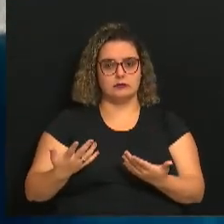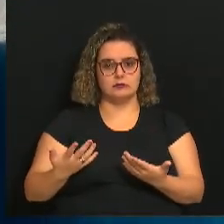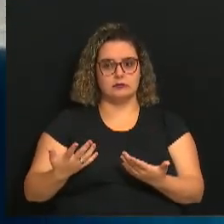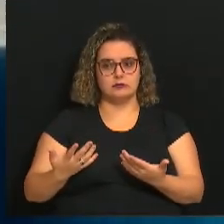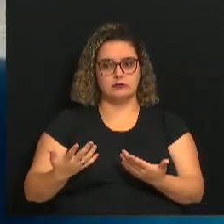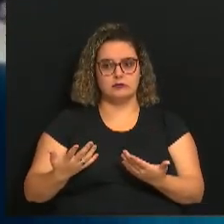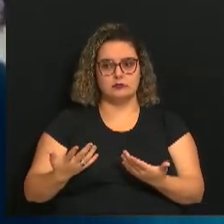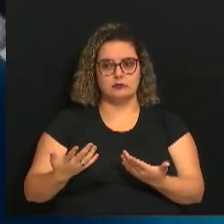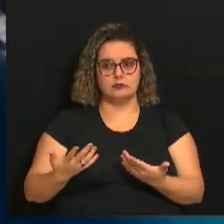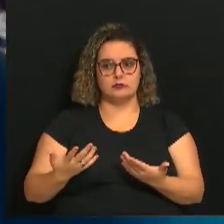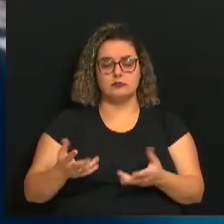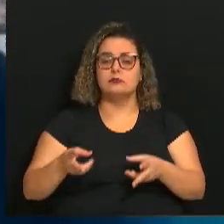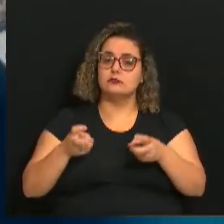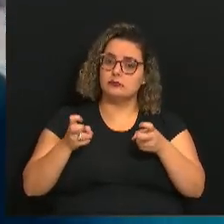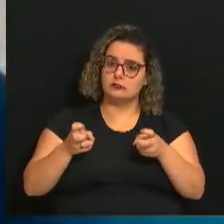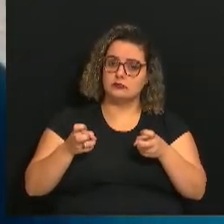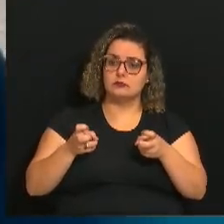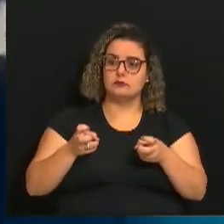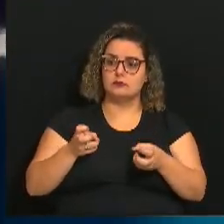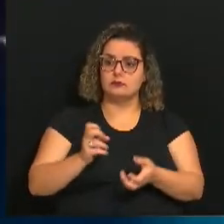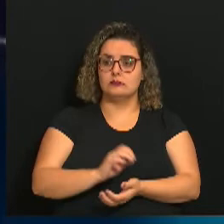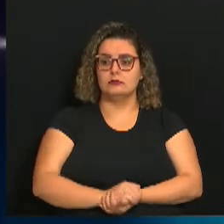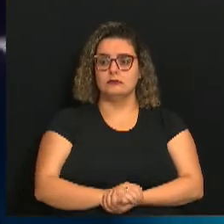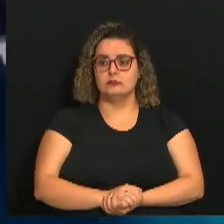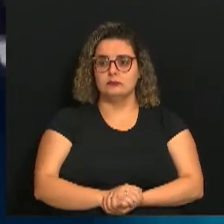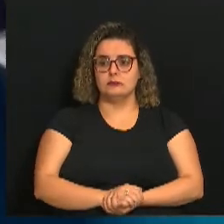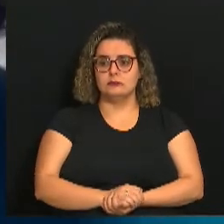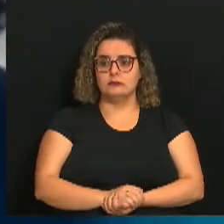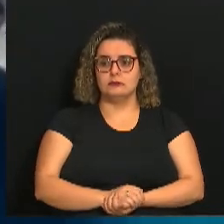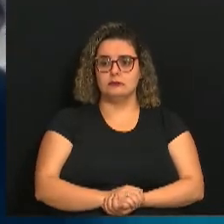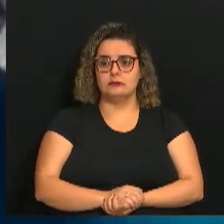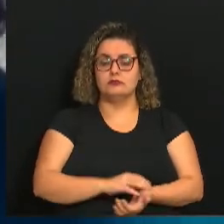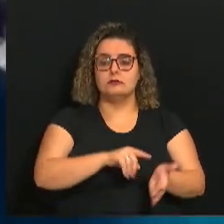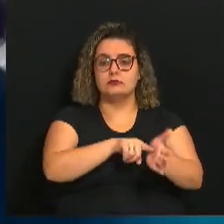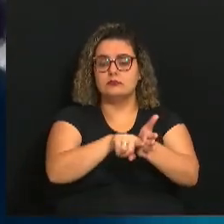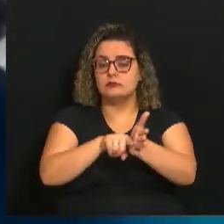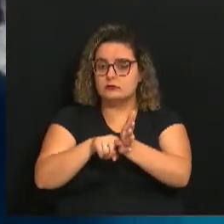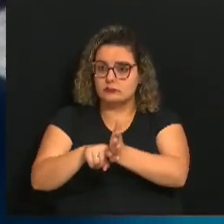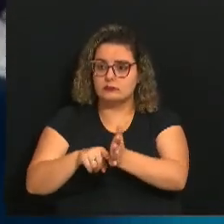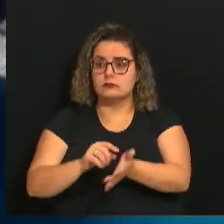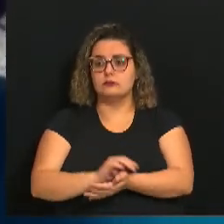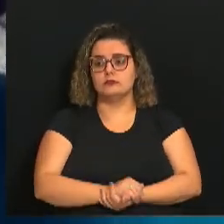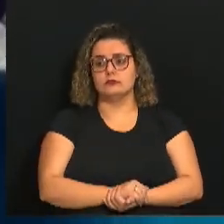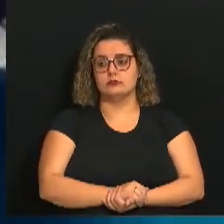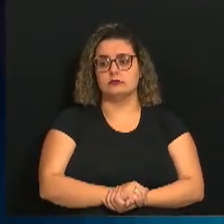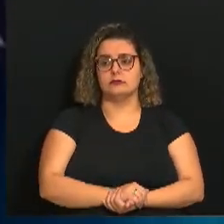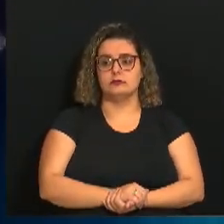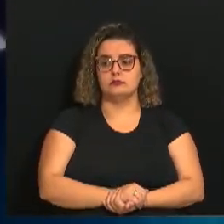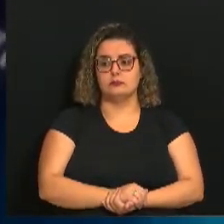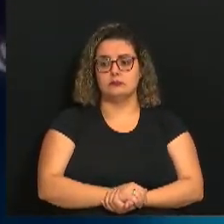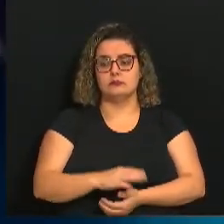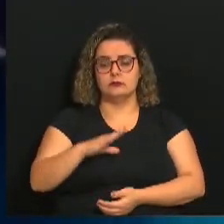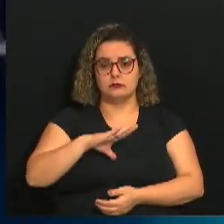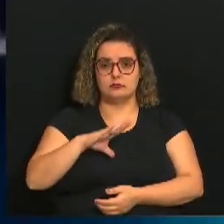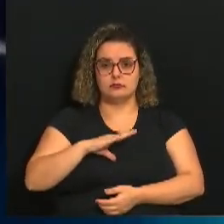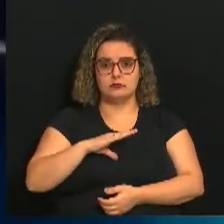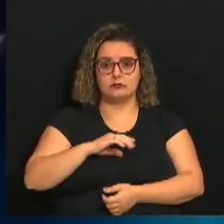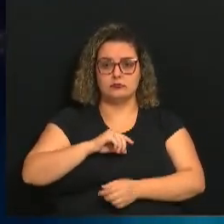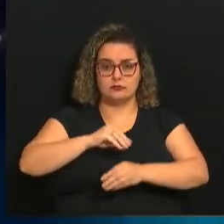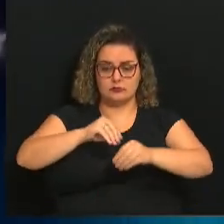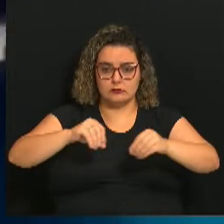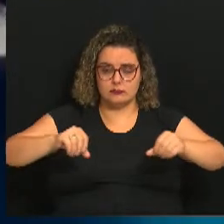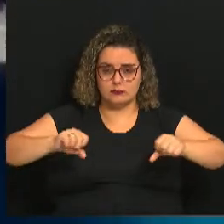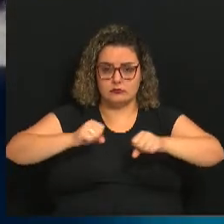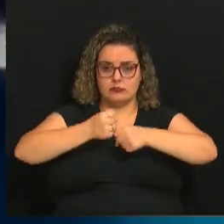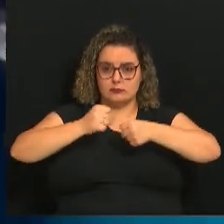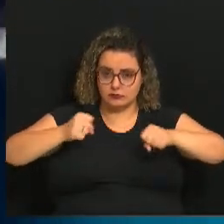E aí a gente vê, né? E a gente está fazendo pesquisas, por exemplo, a gente tem uma cidade da Praia Grande, que é uma cidade